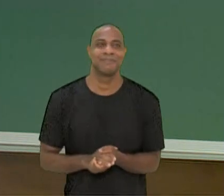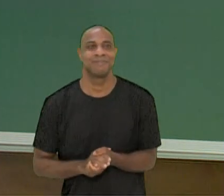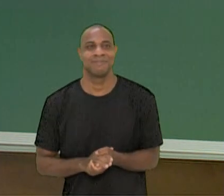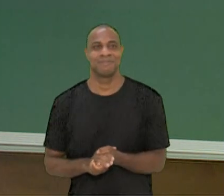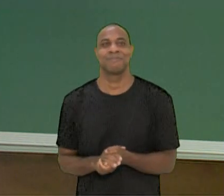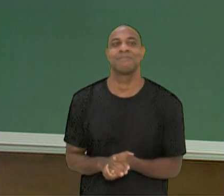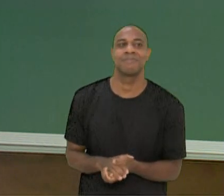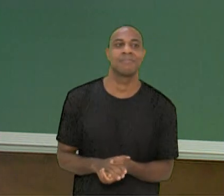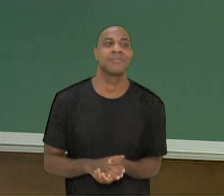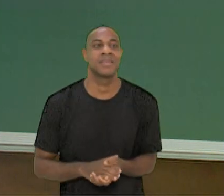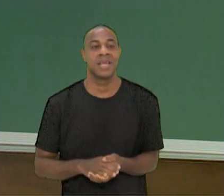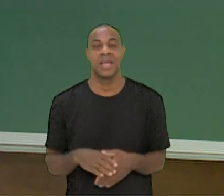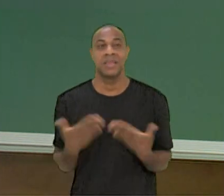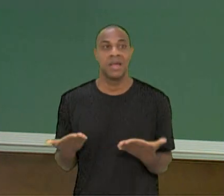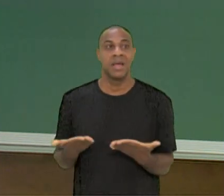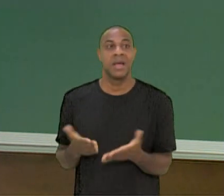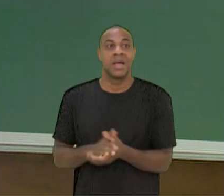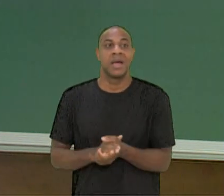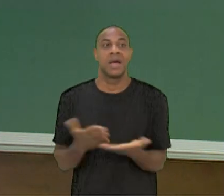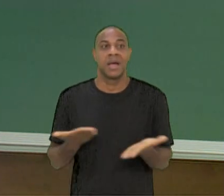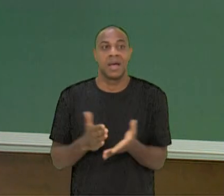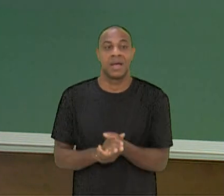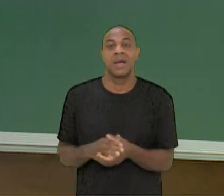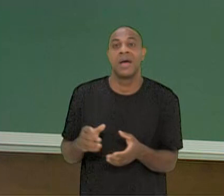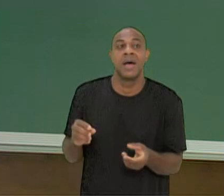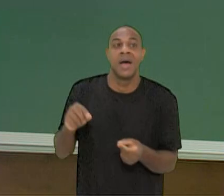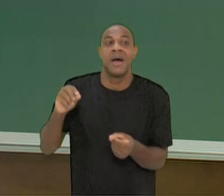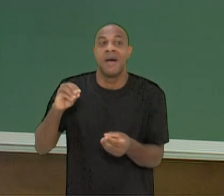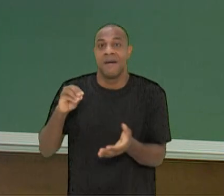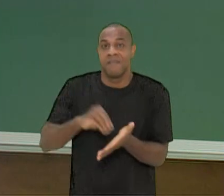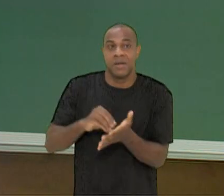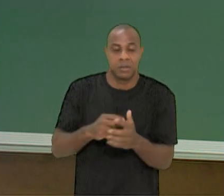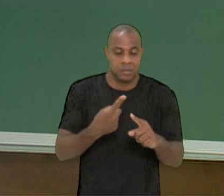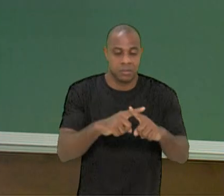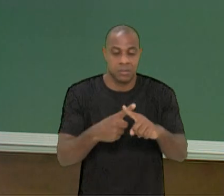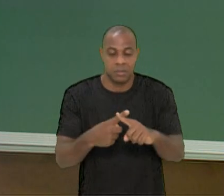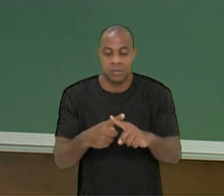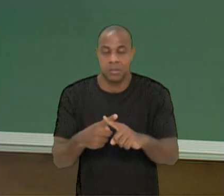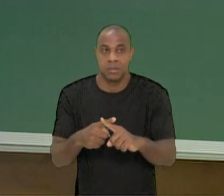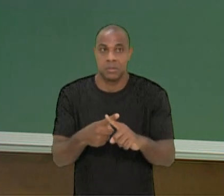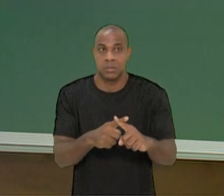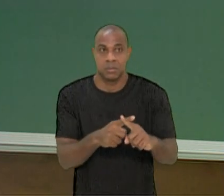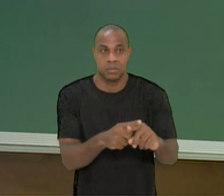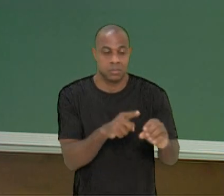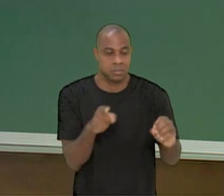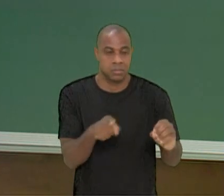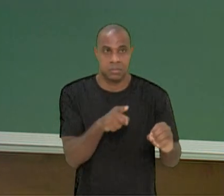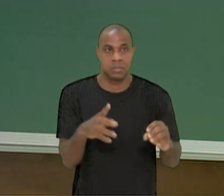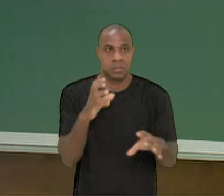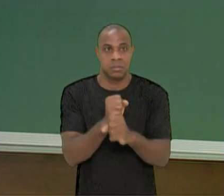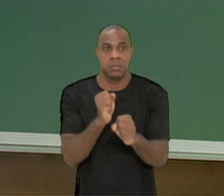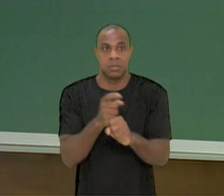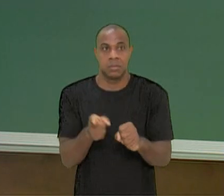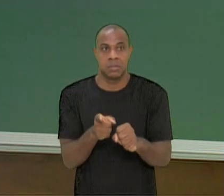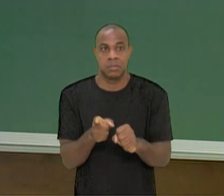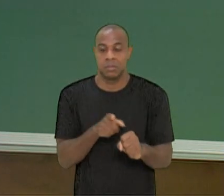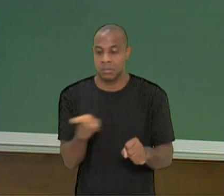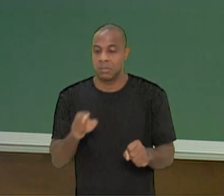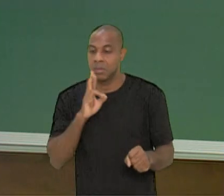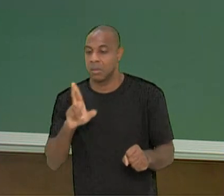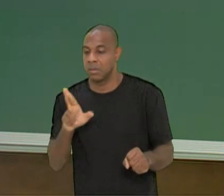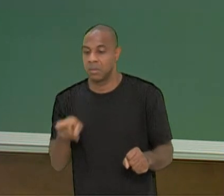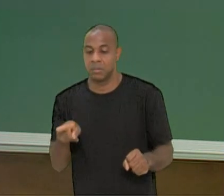Essa expressão aqui representa o quê? Ela representa a multiplicação de um número por uma soma. E aqui essa outra expressão representa o resultado